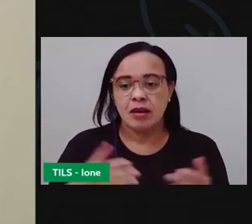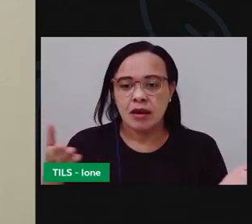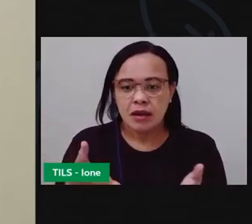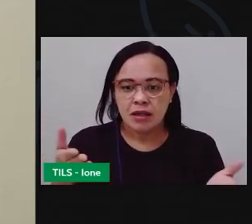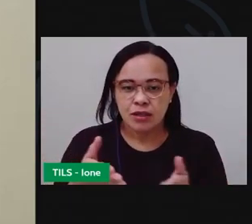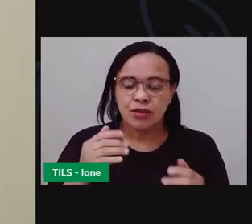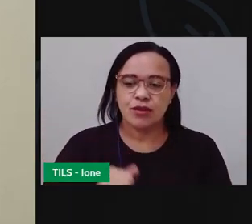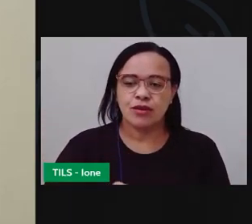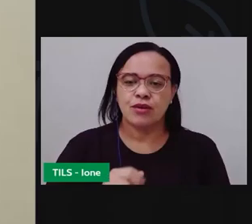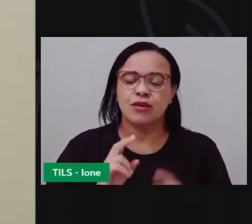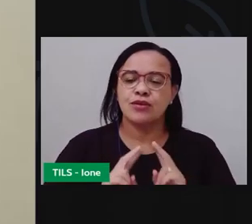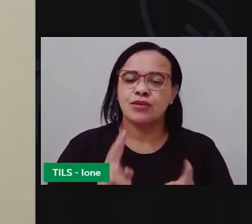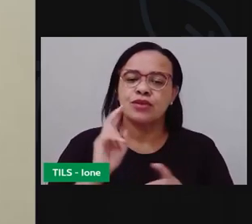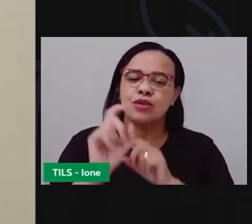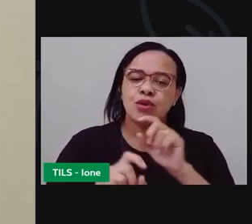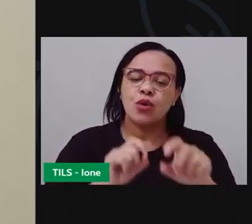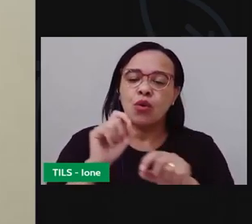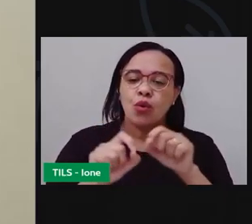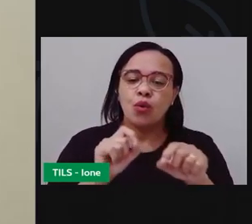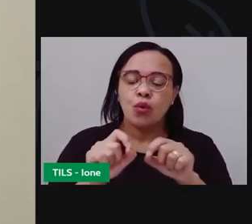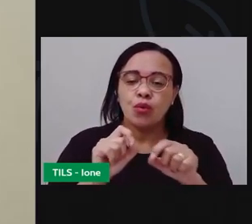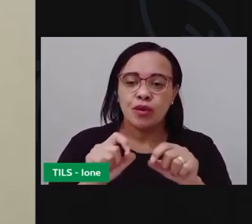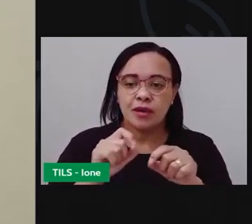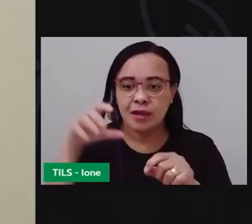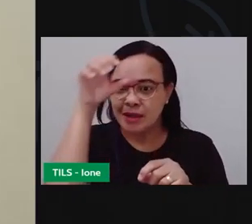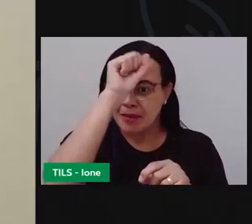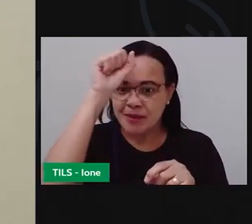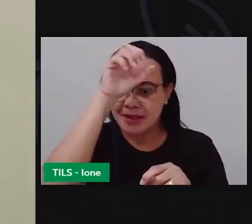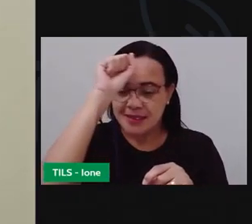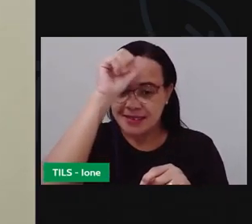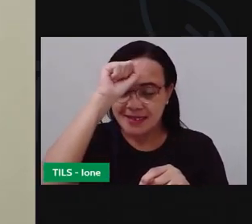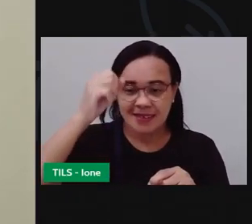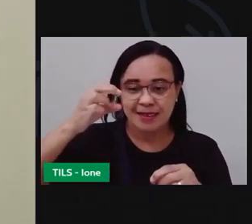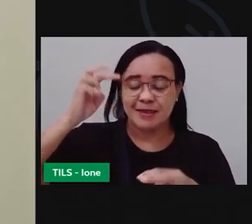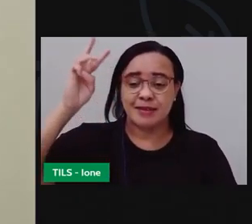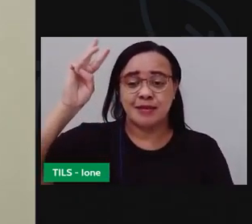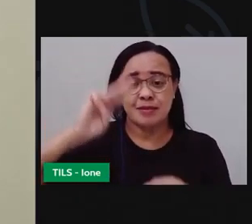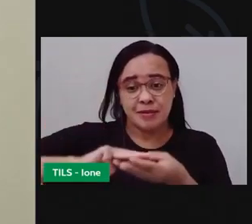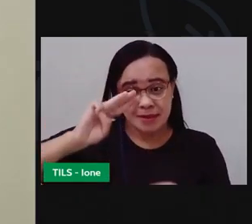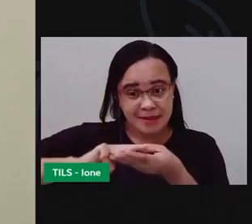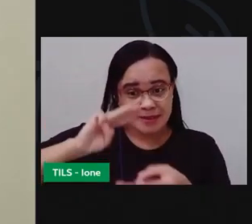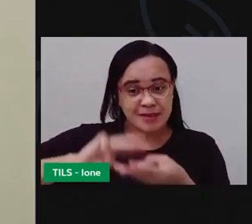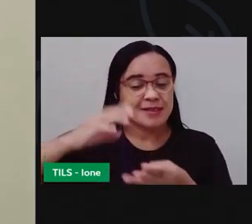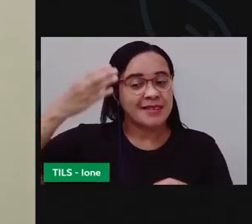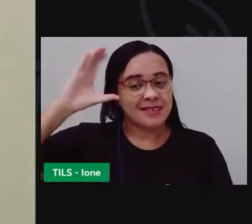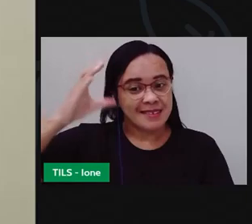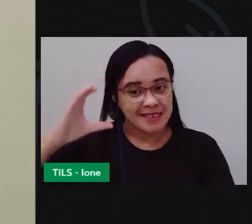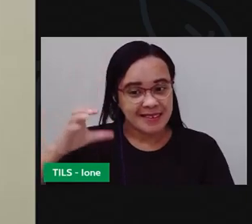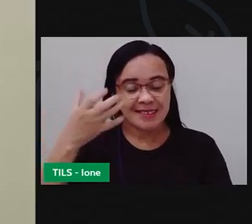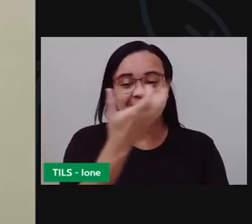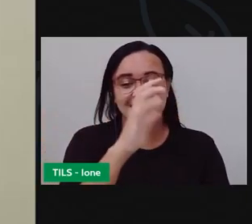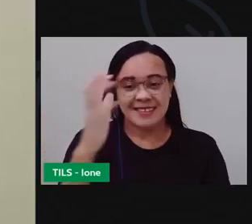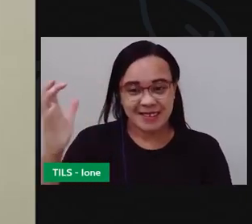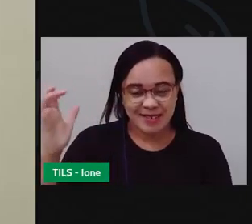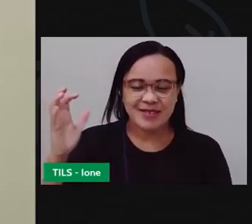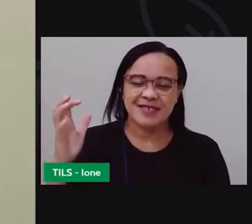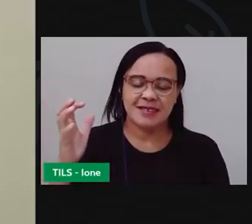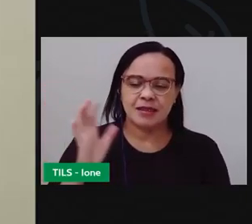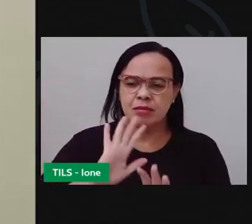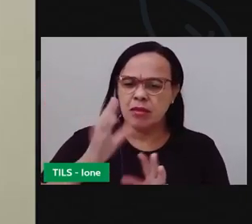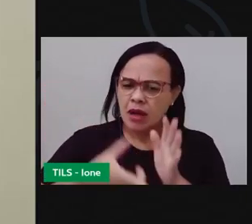nossas aprendizagens com a aula de Matemática e Ciências da Natureza. Antes de começar a